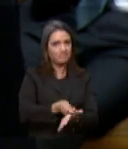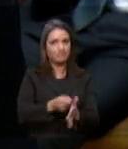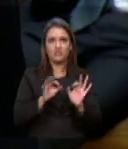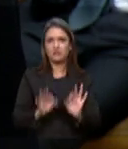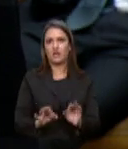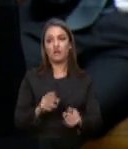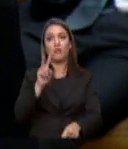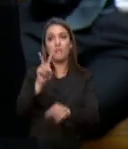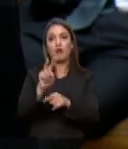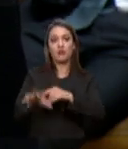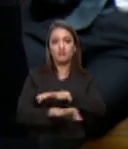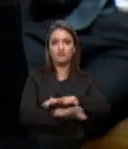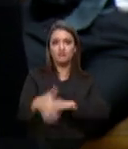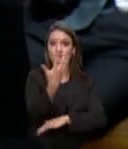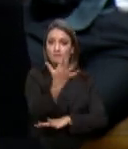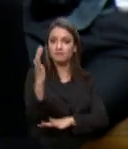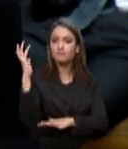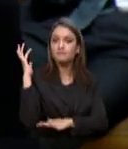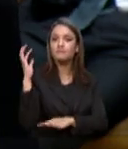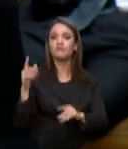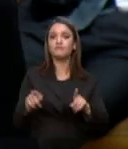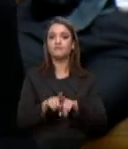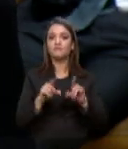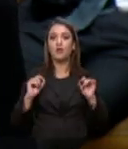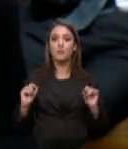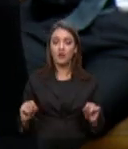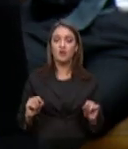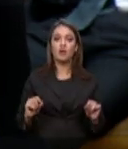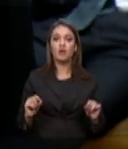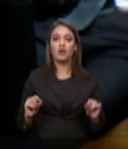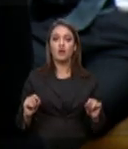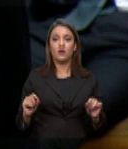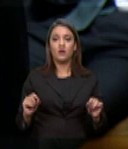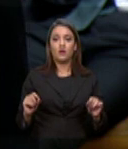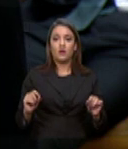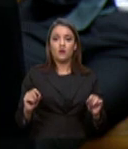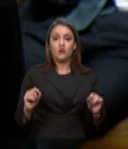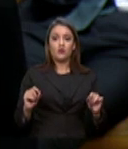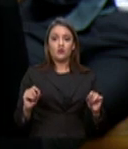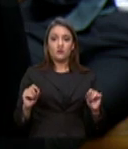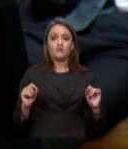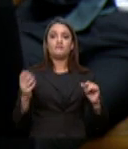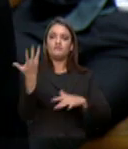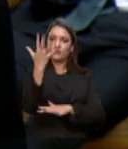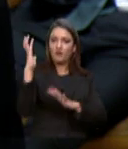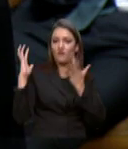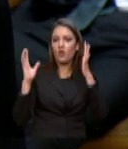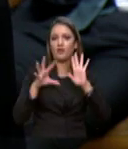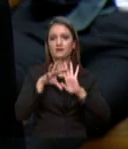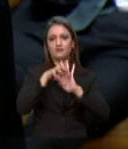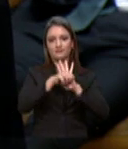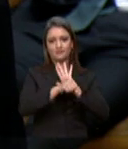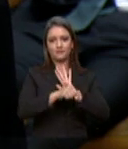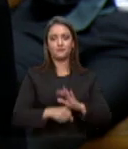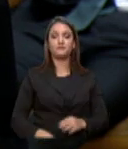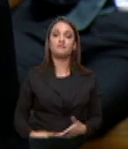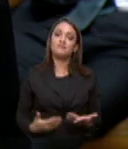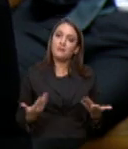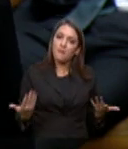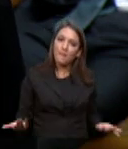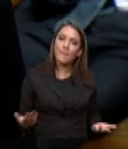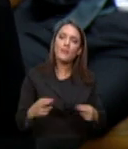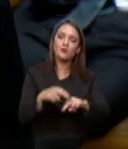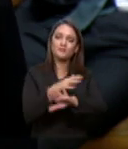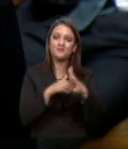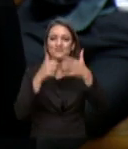de preservação do meio ambiente e, especificamente, literalmente, da floresta amazônica. Diante